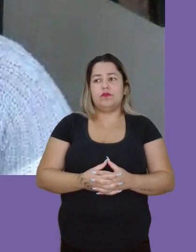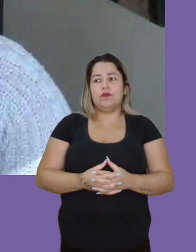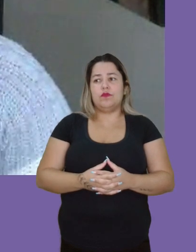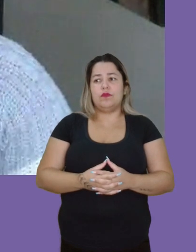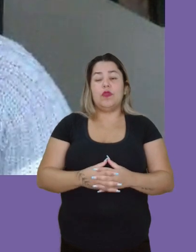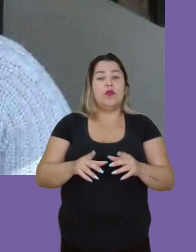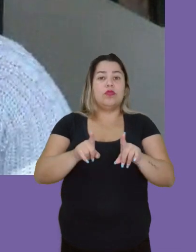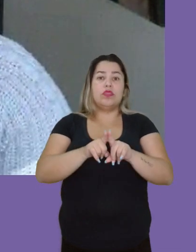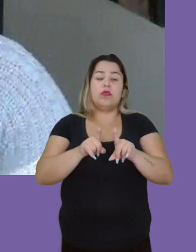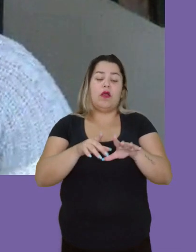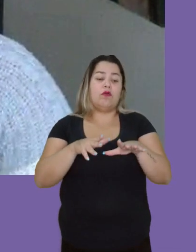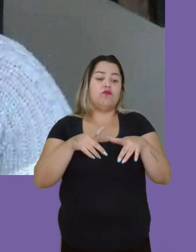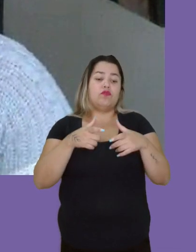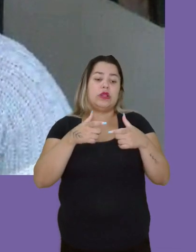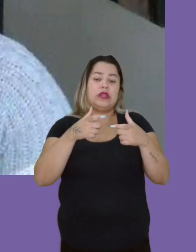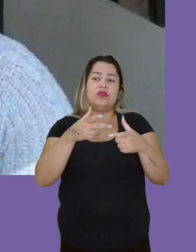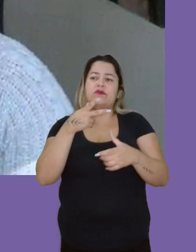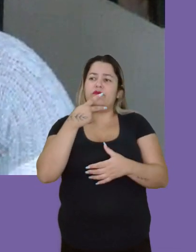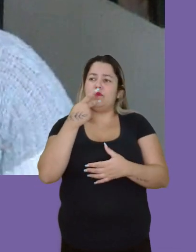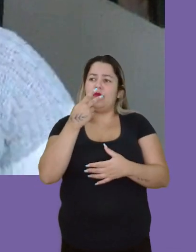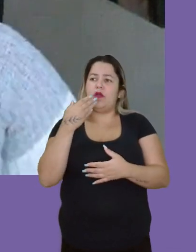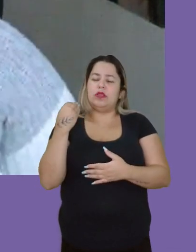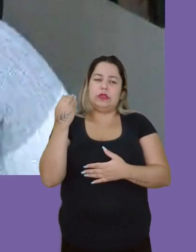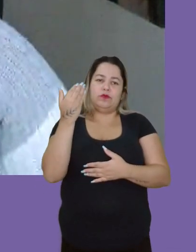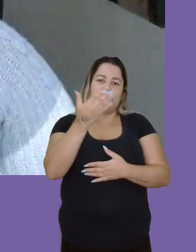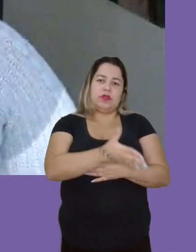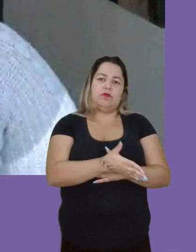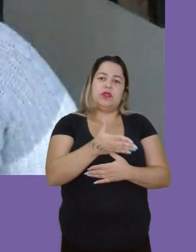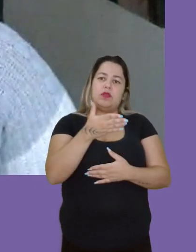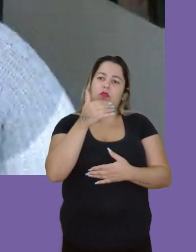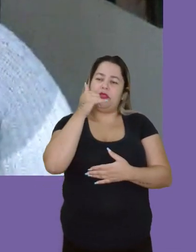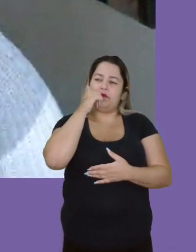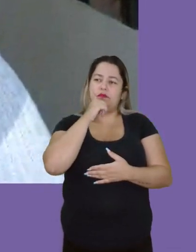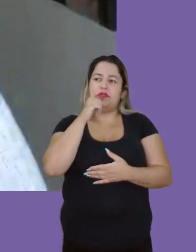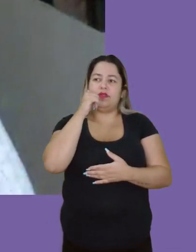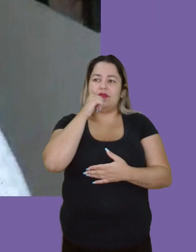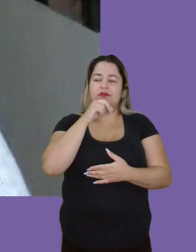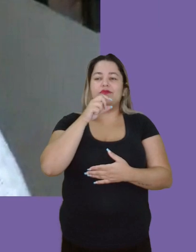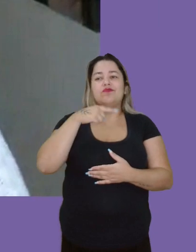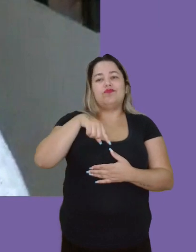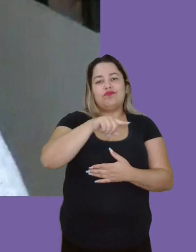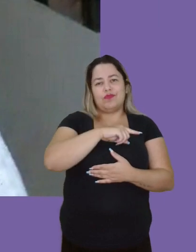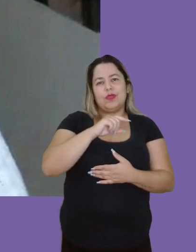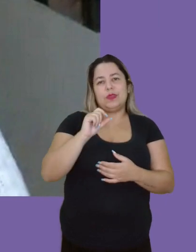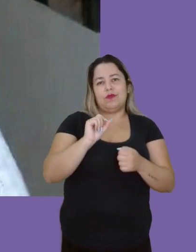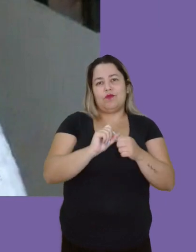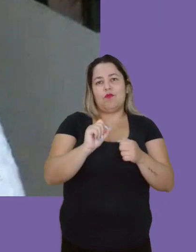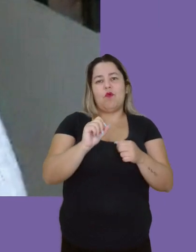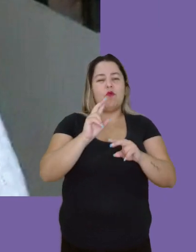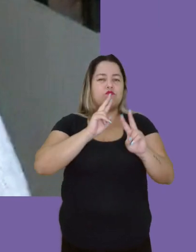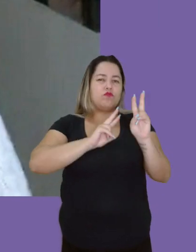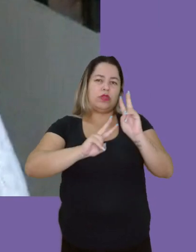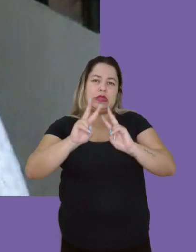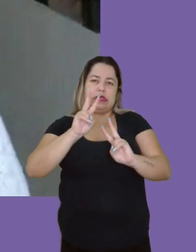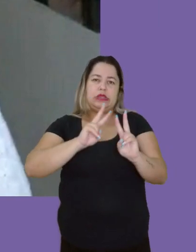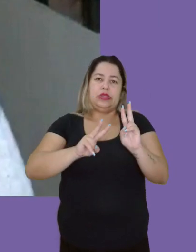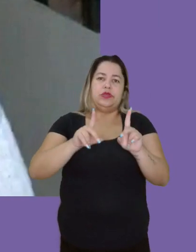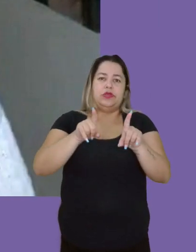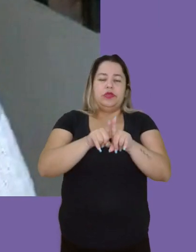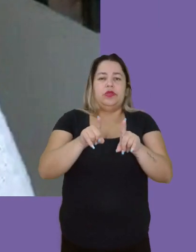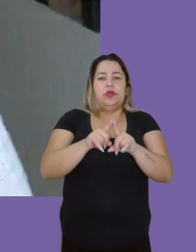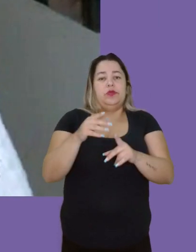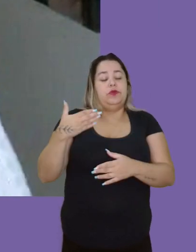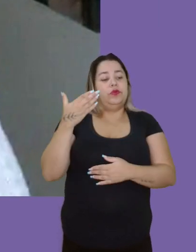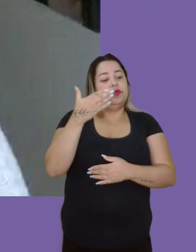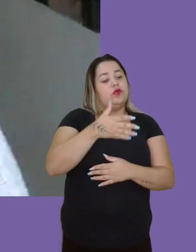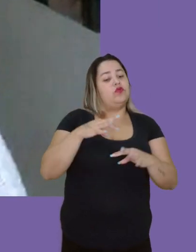posição, digamos assim, de participação das mulheres é que nos faz ter um olhar mais totalizante. É a emancipação de todas as